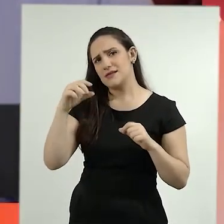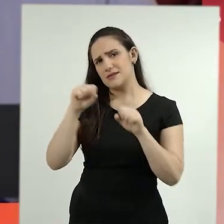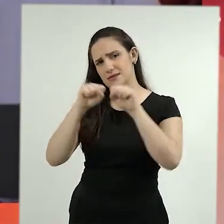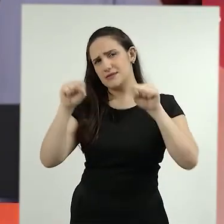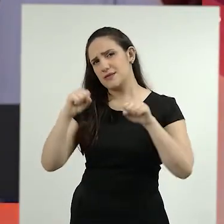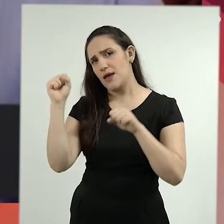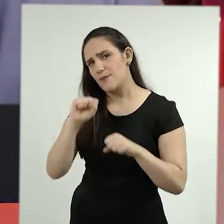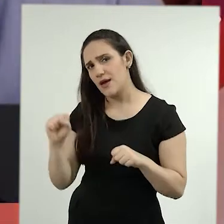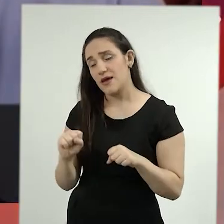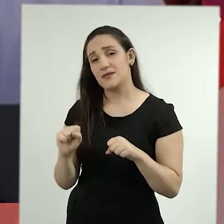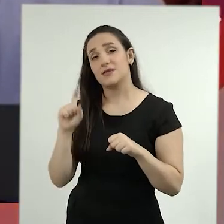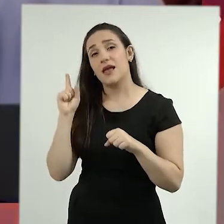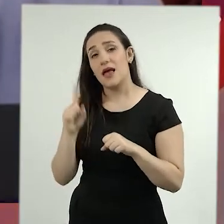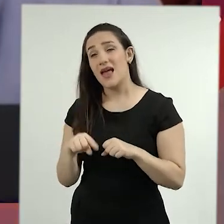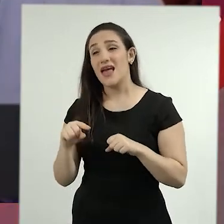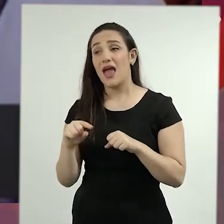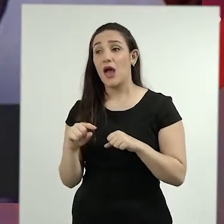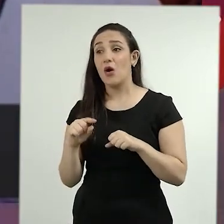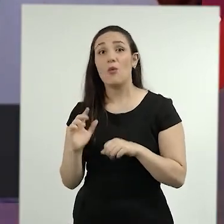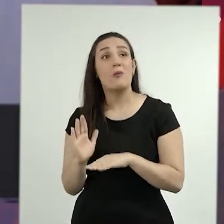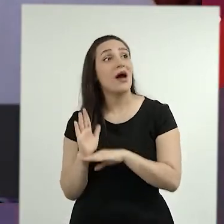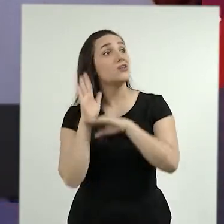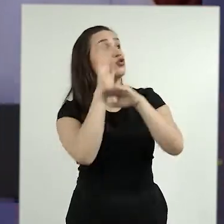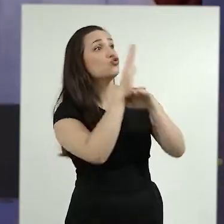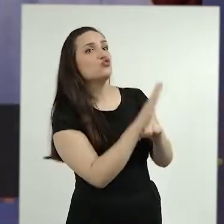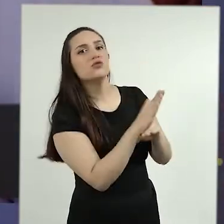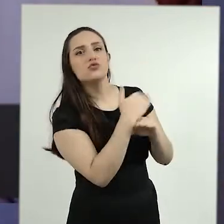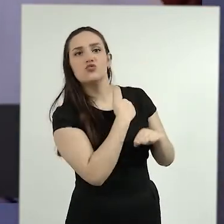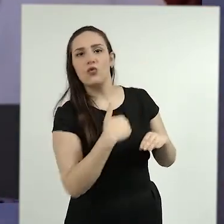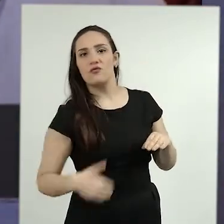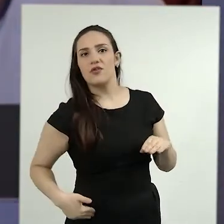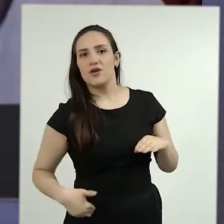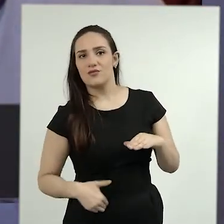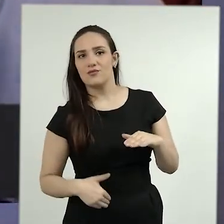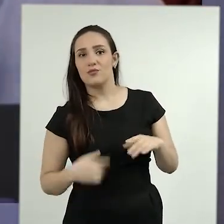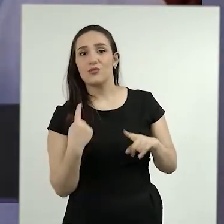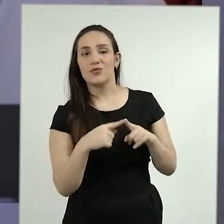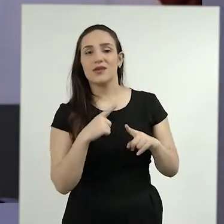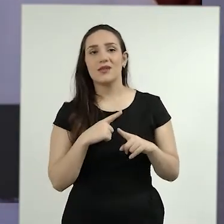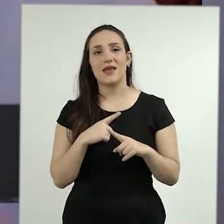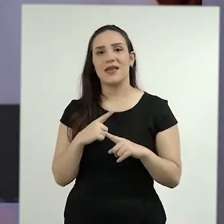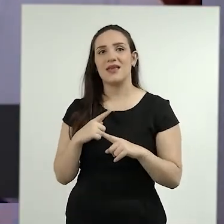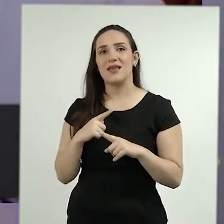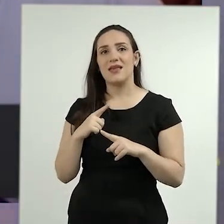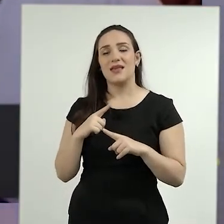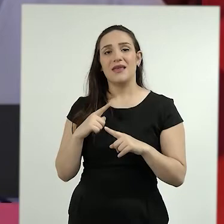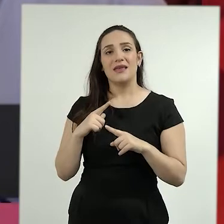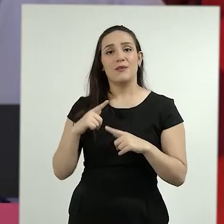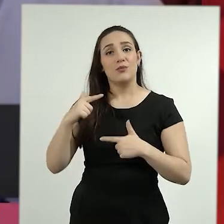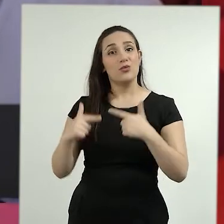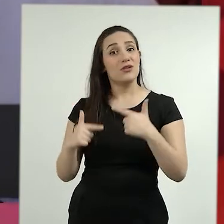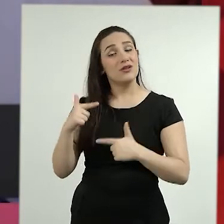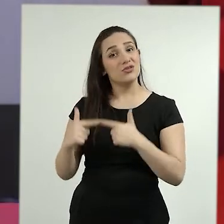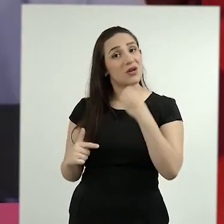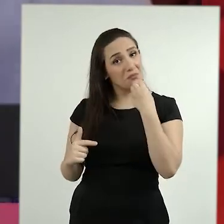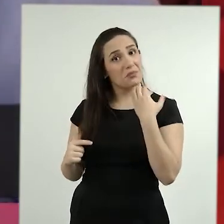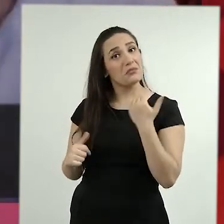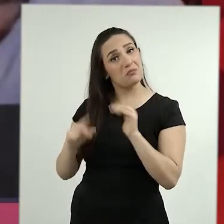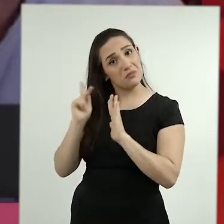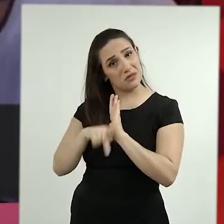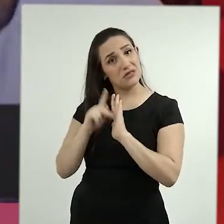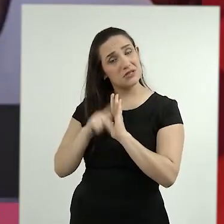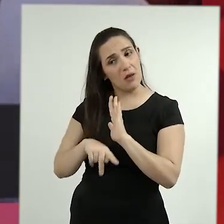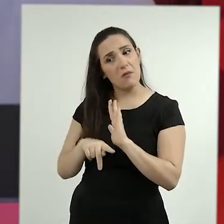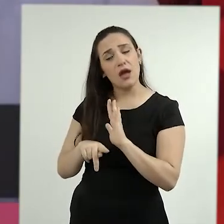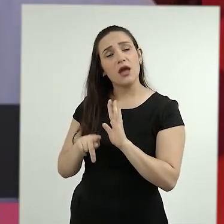braços das gestões públicas, onde não alcançam, não tem planejamento, não tem estrutura, não tem logística, e que o terceiro